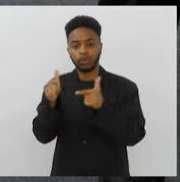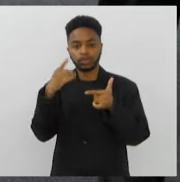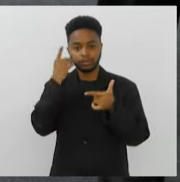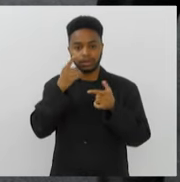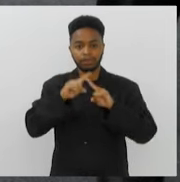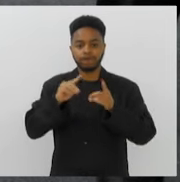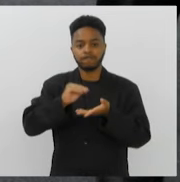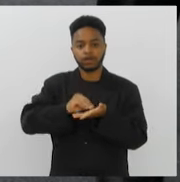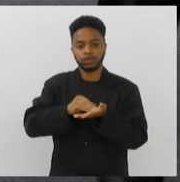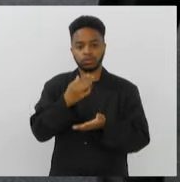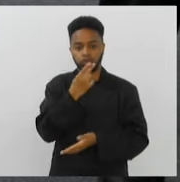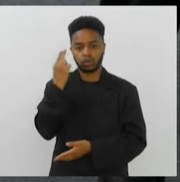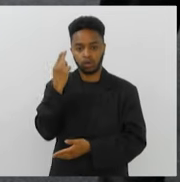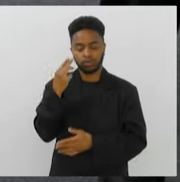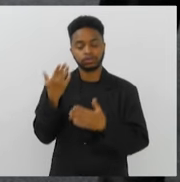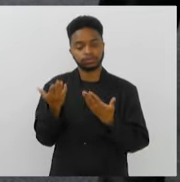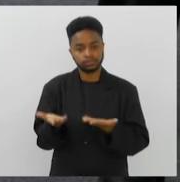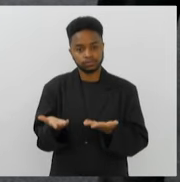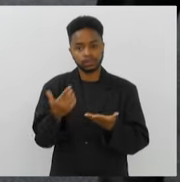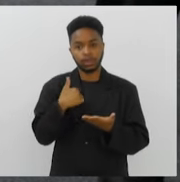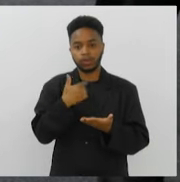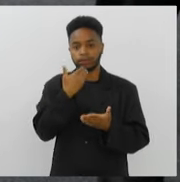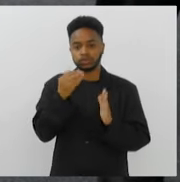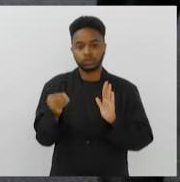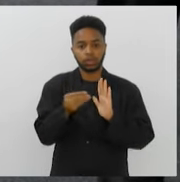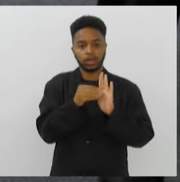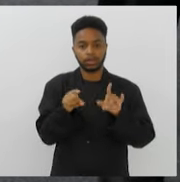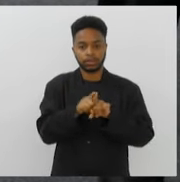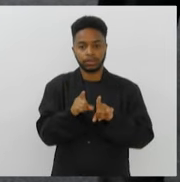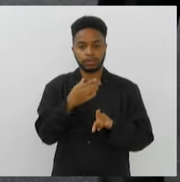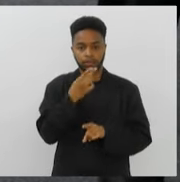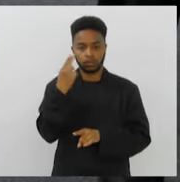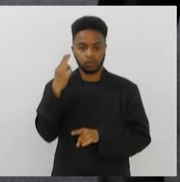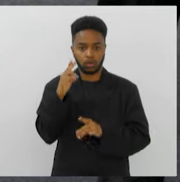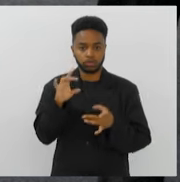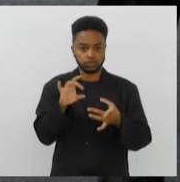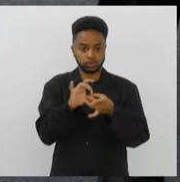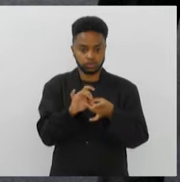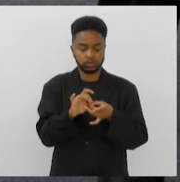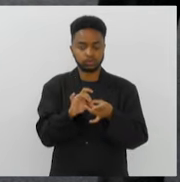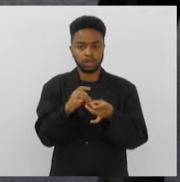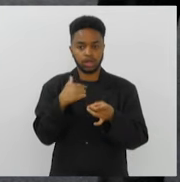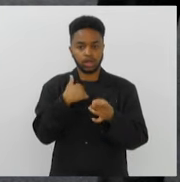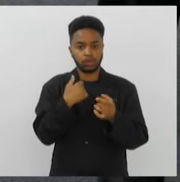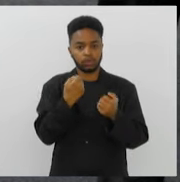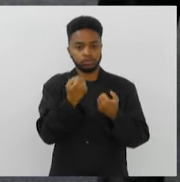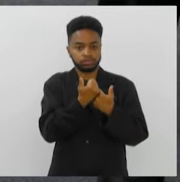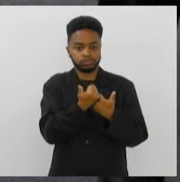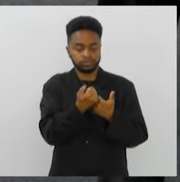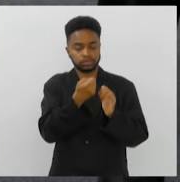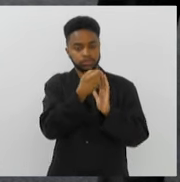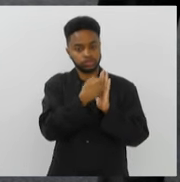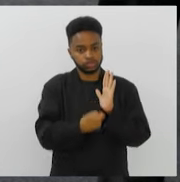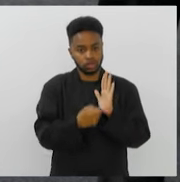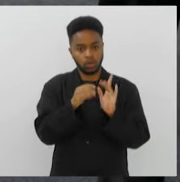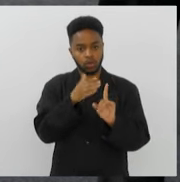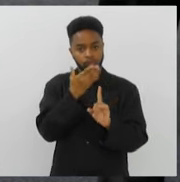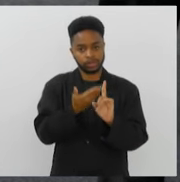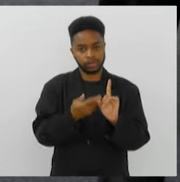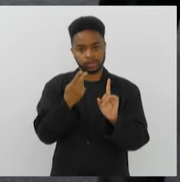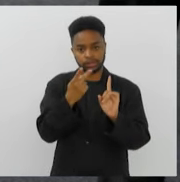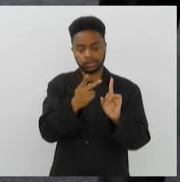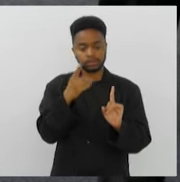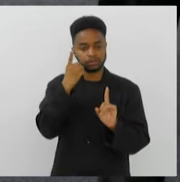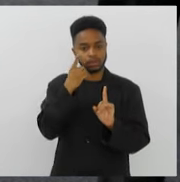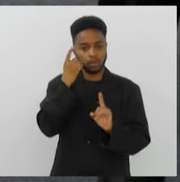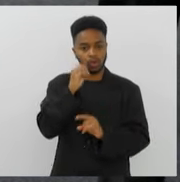Então, gostaria de que meu nome também constasse aí como uma das coautoras dessa homenagem ao Otônio de